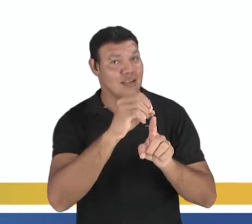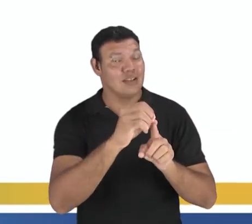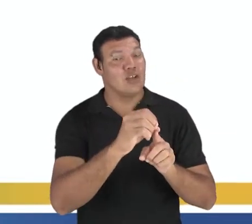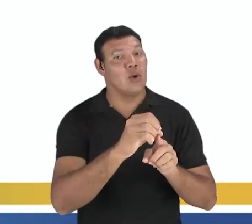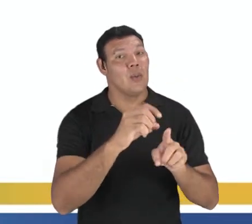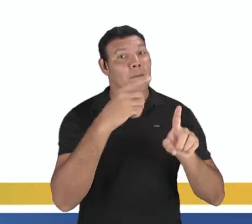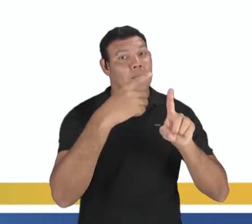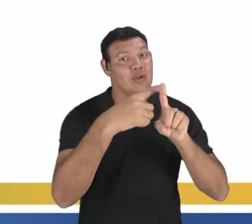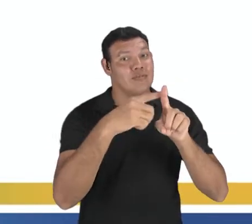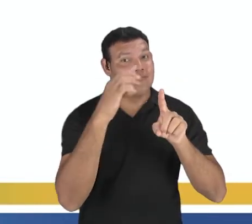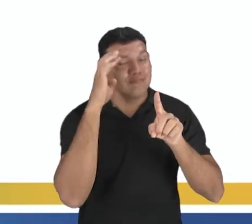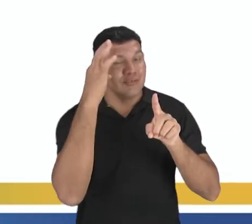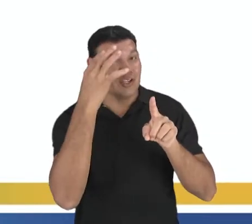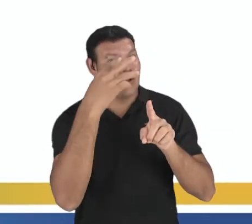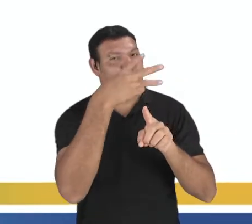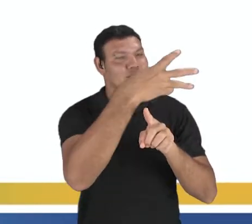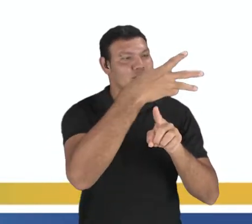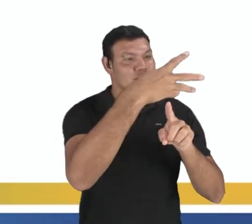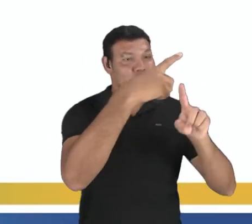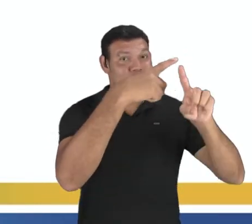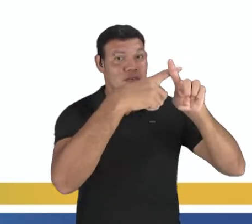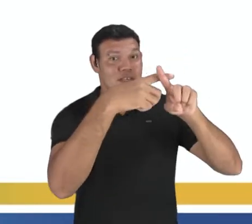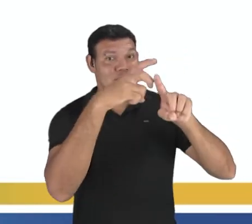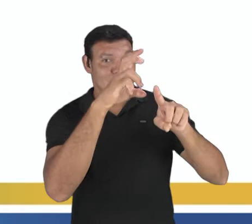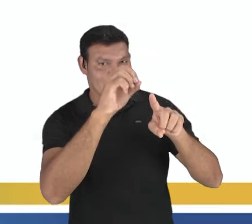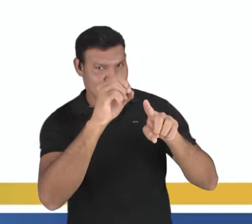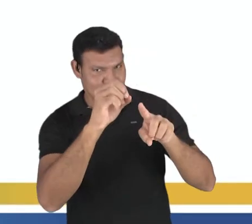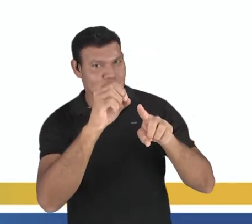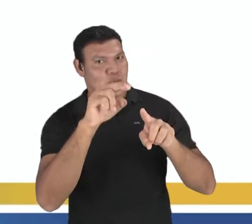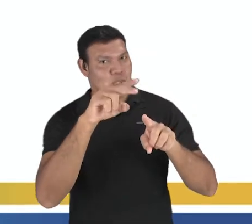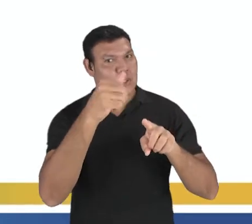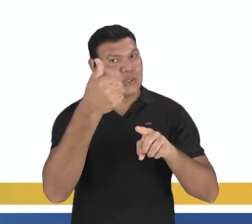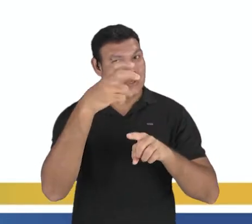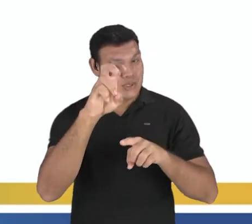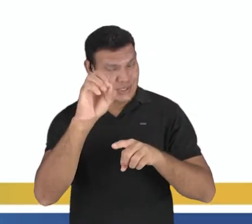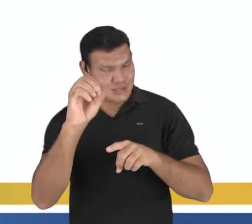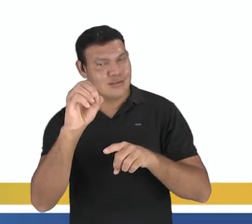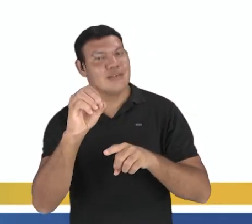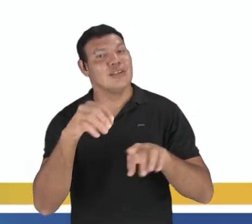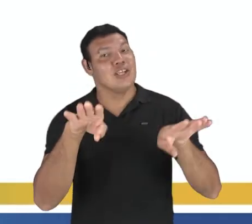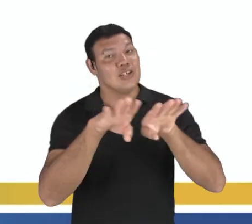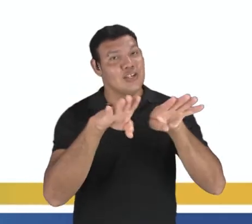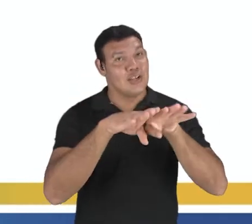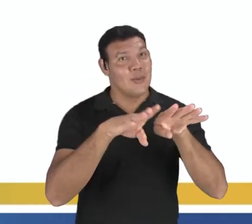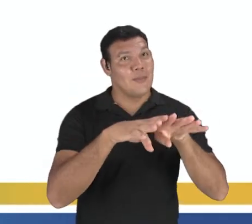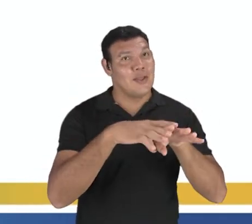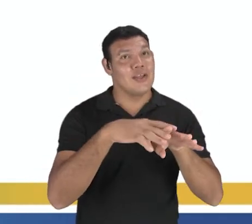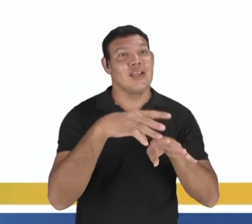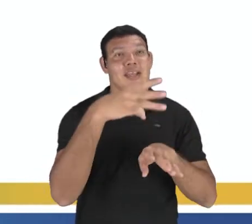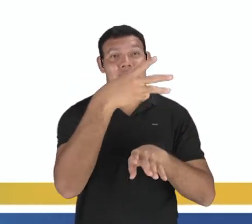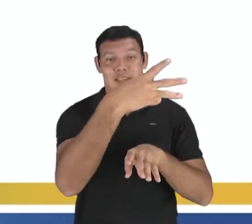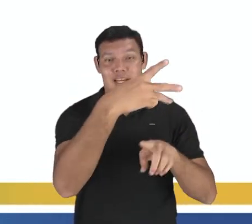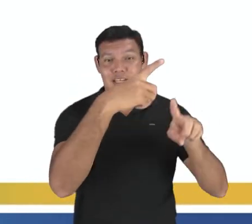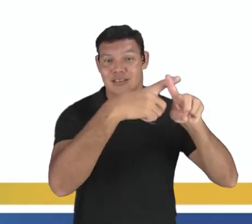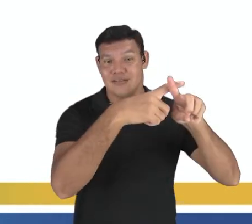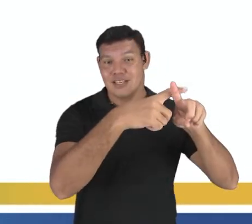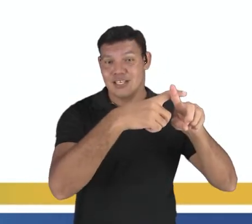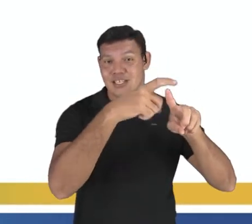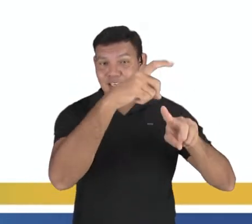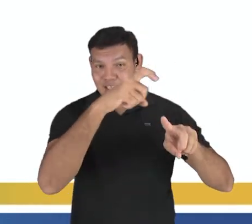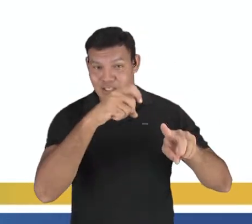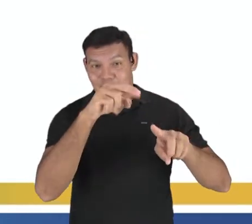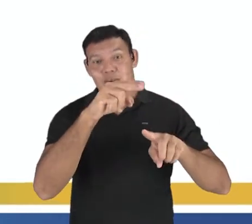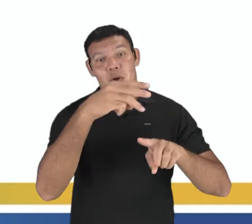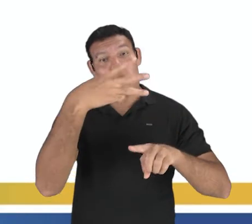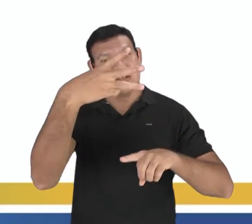do 3 vezes 50, menos o 3x, que também vem do 3 vezes menos x. E aí nós